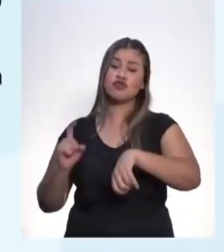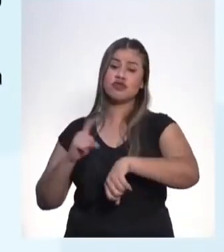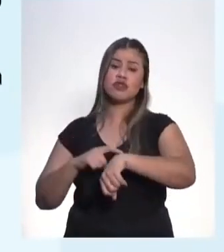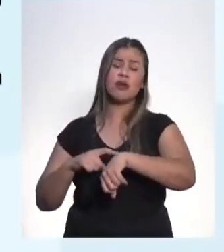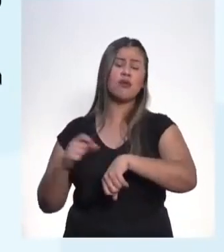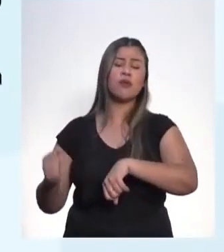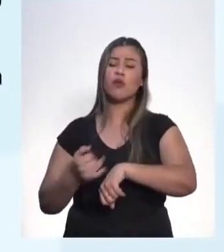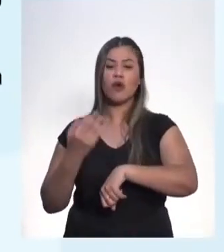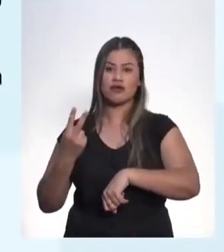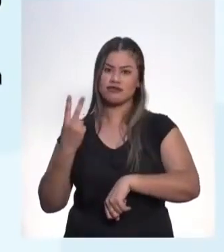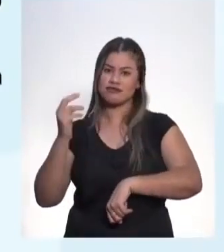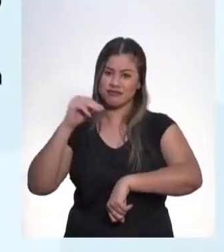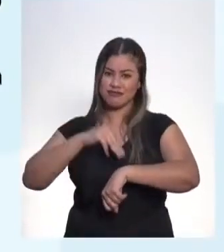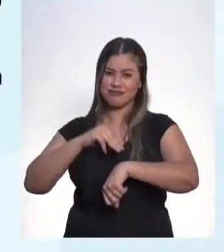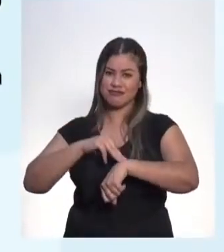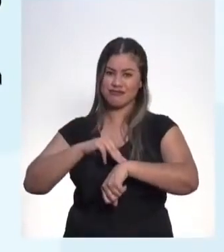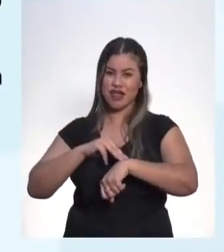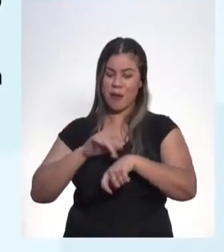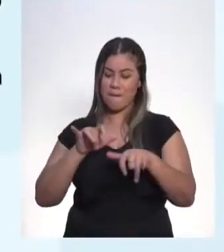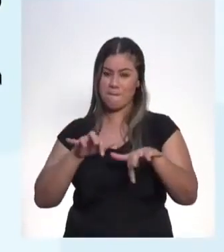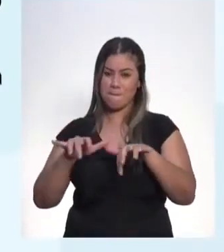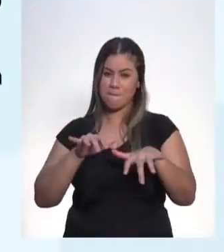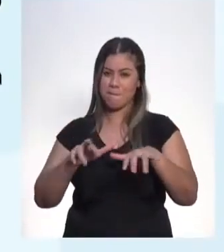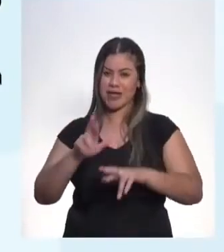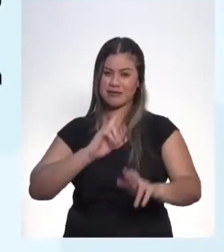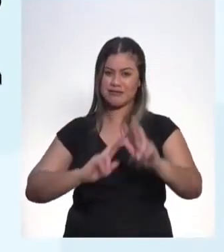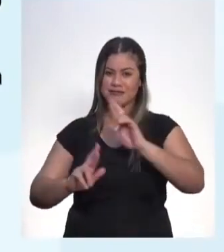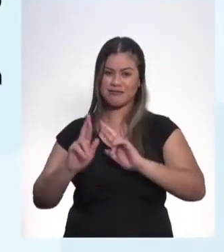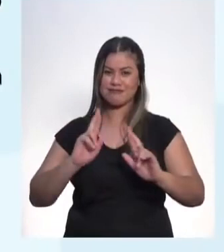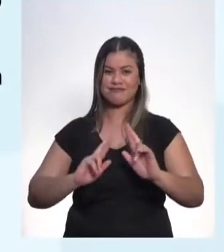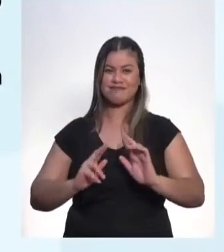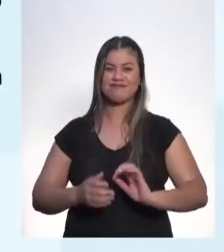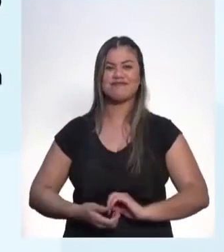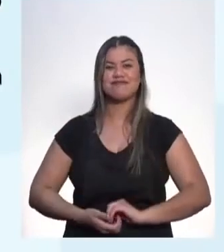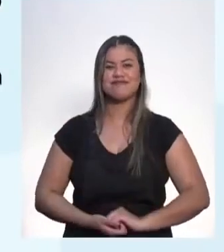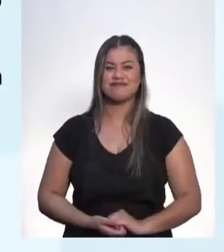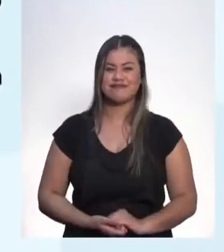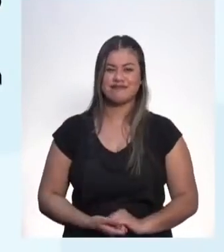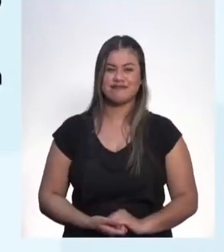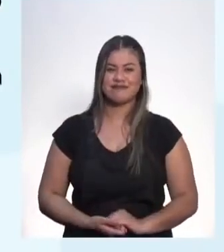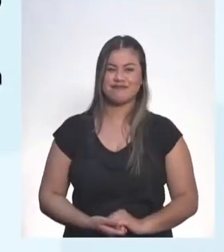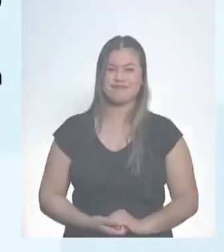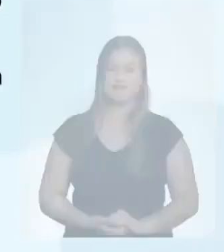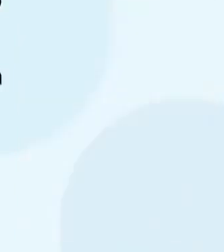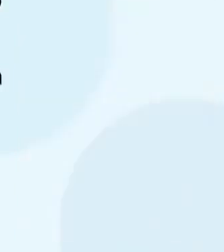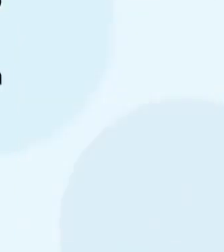dar 2 minutos. Dedinho no teclado, participe.